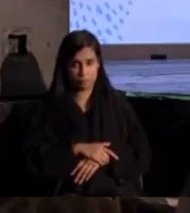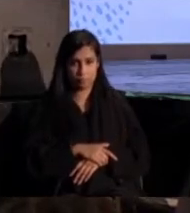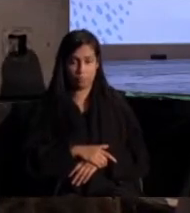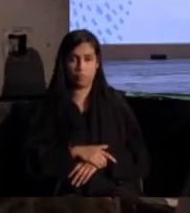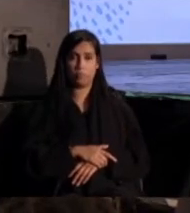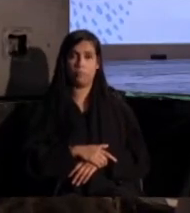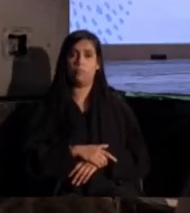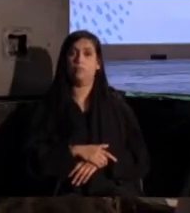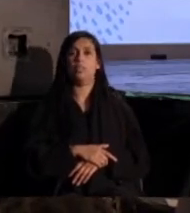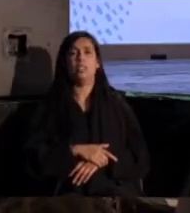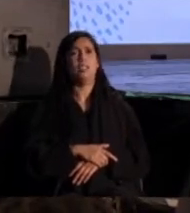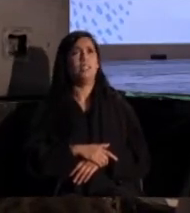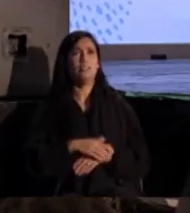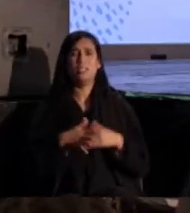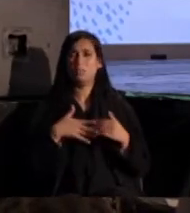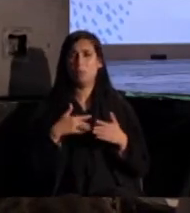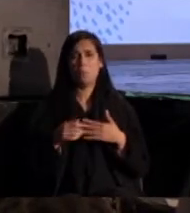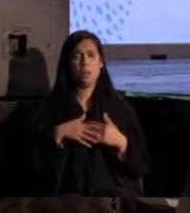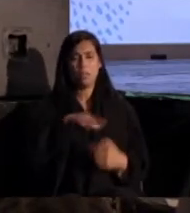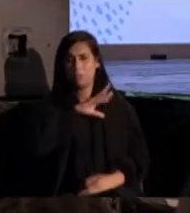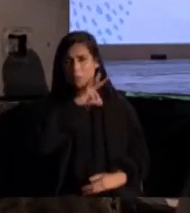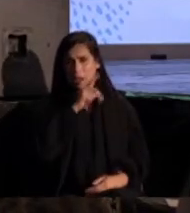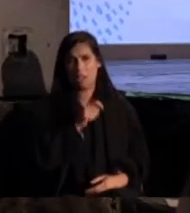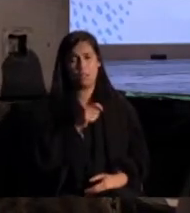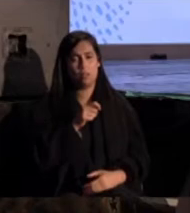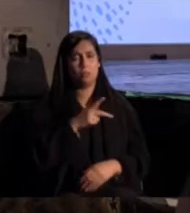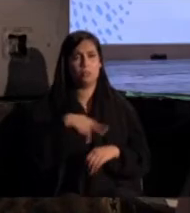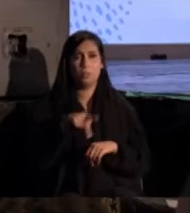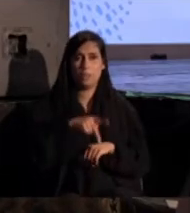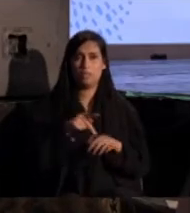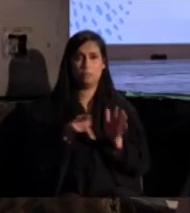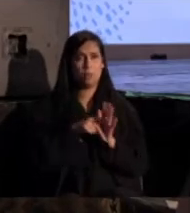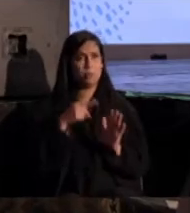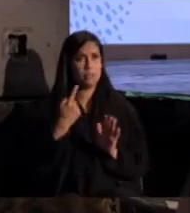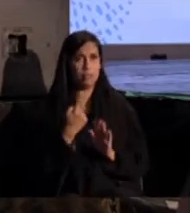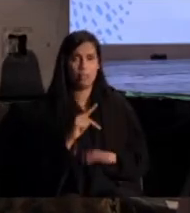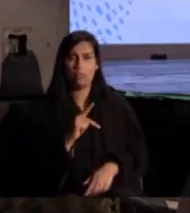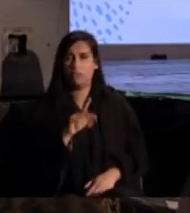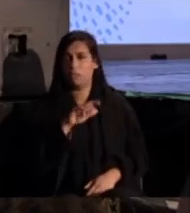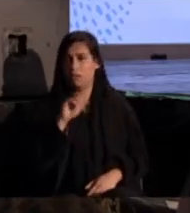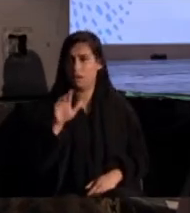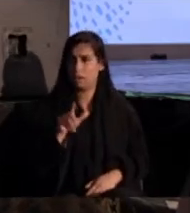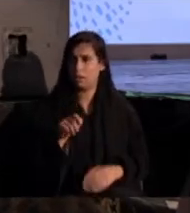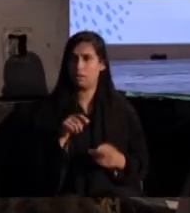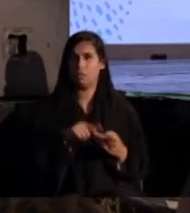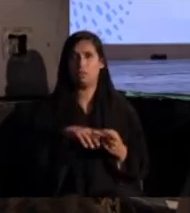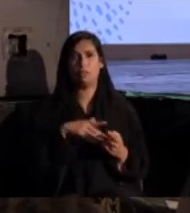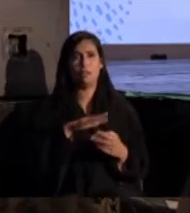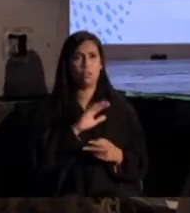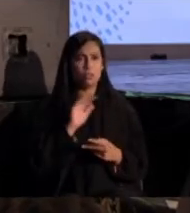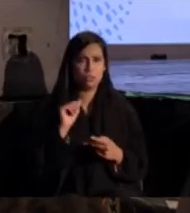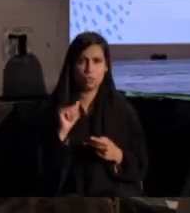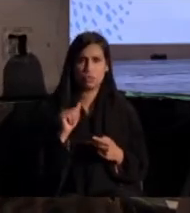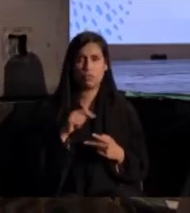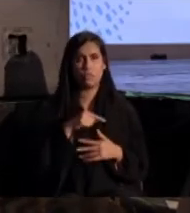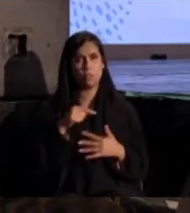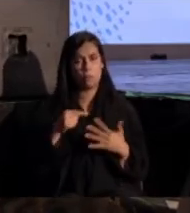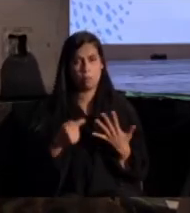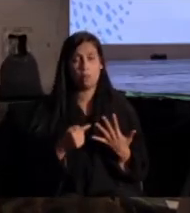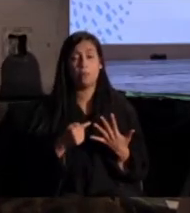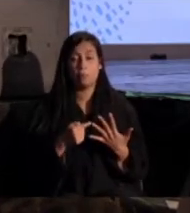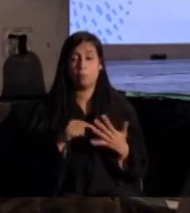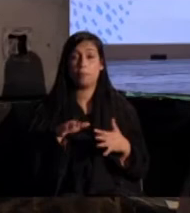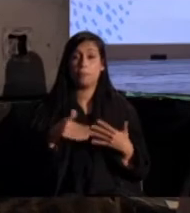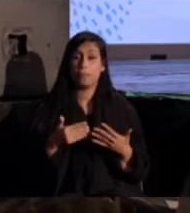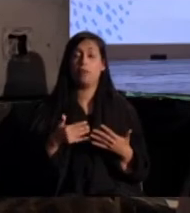vem da África hoje, né? Então, diminui a concorrência na ocupação do solo. Esse impacto, ele é